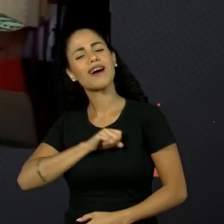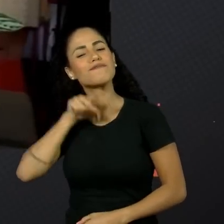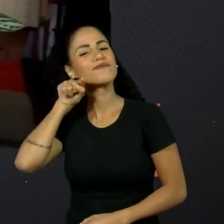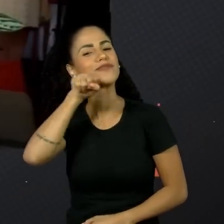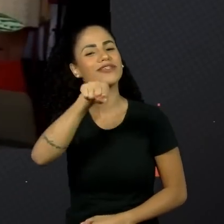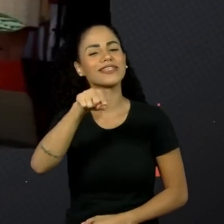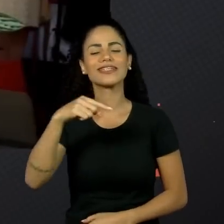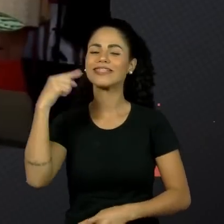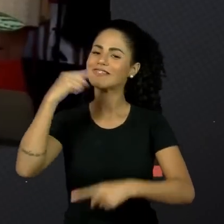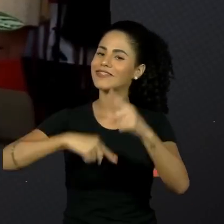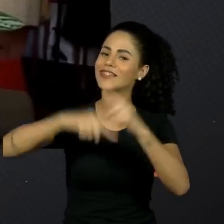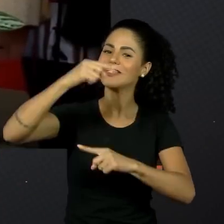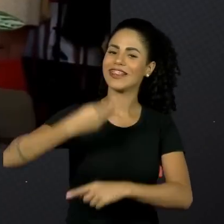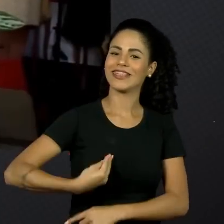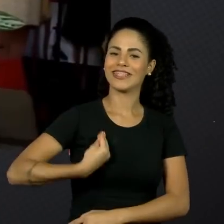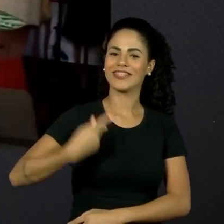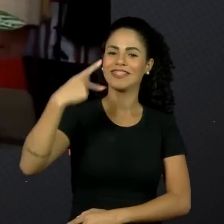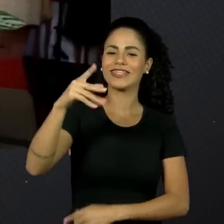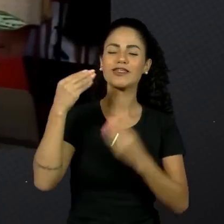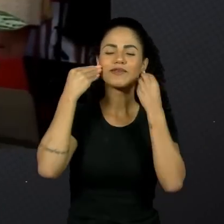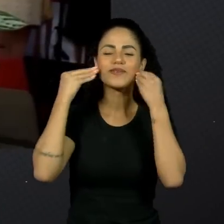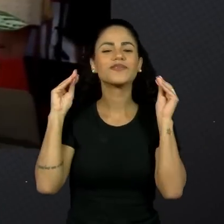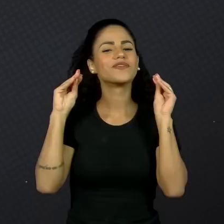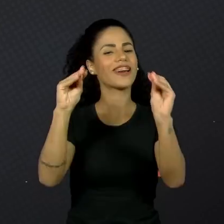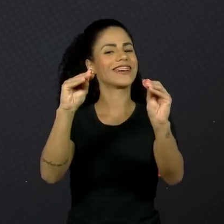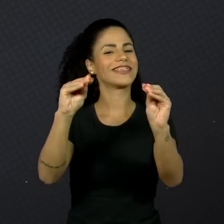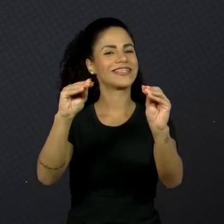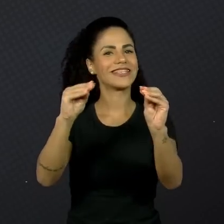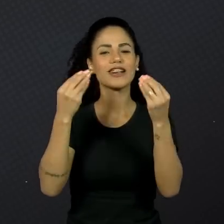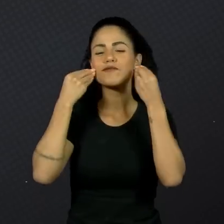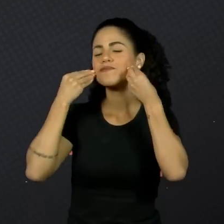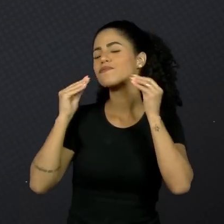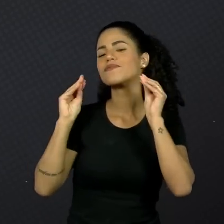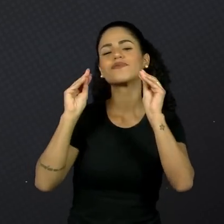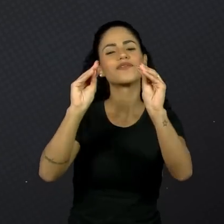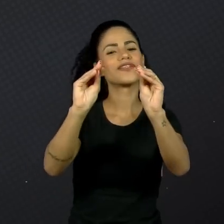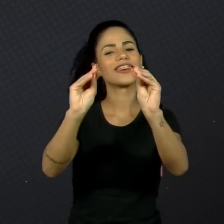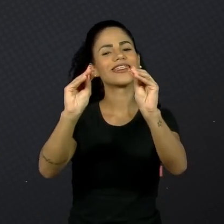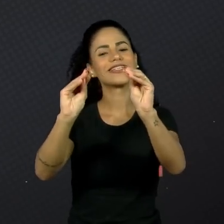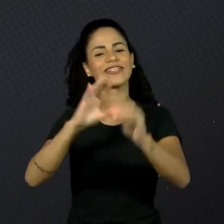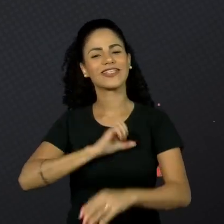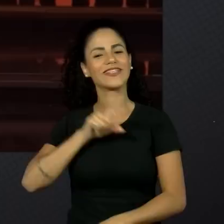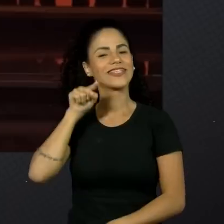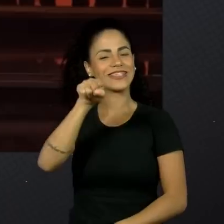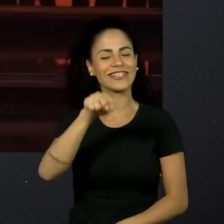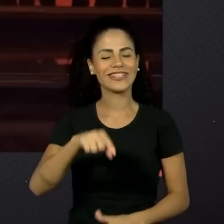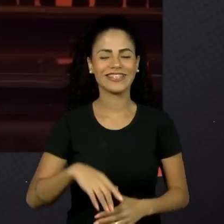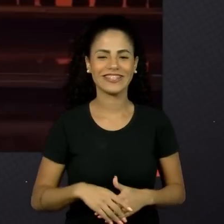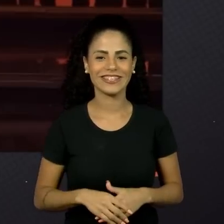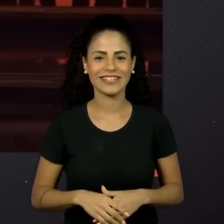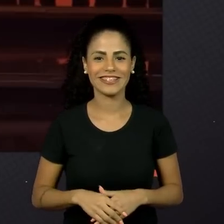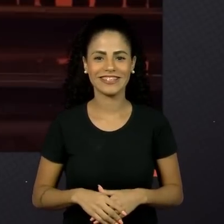Gui. Sucesso sempre. Beijo. Um beijo imenso, meu queridão.